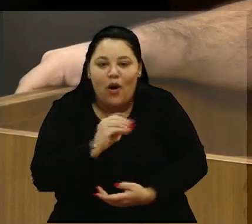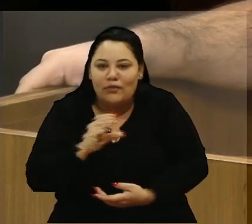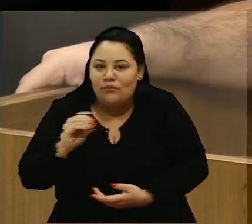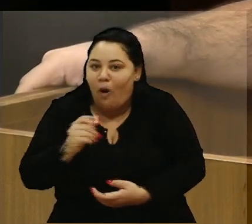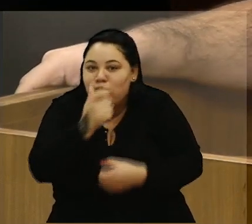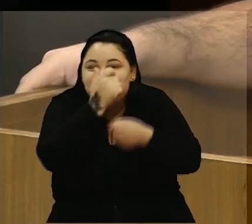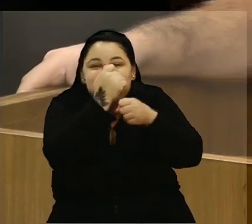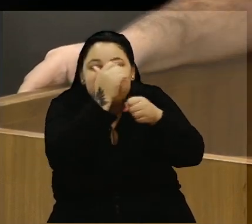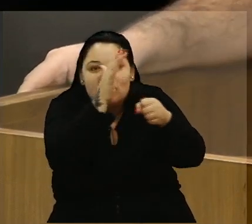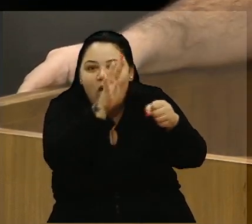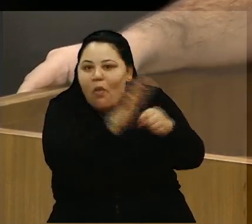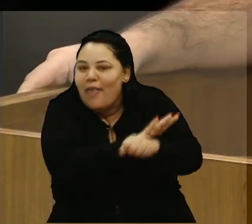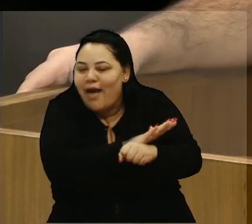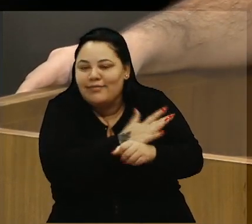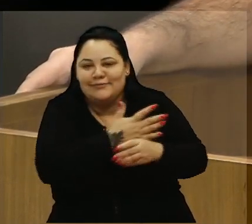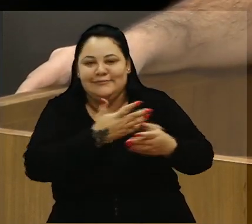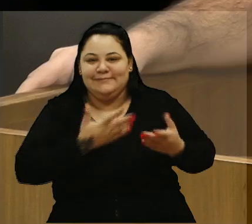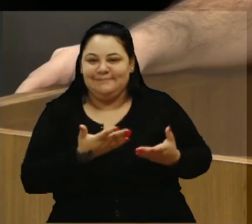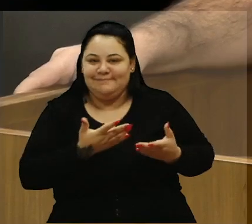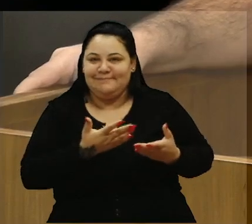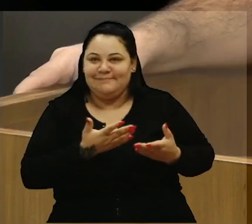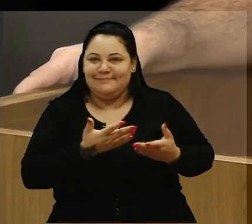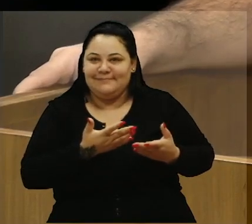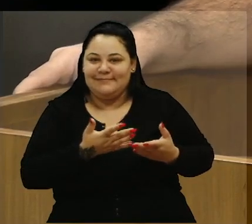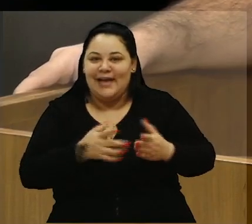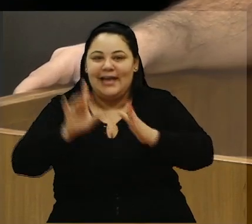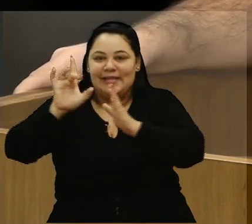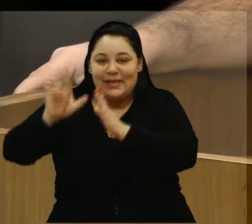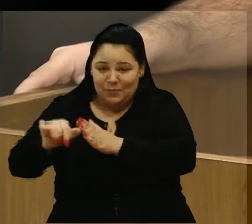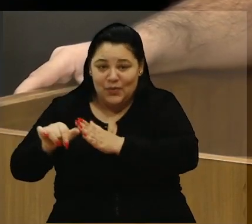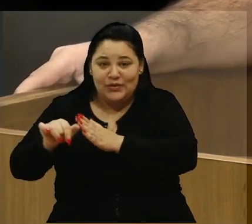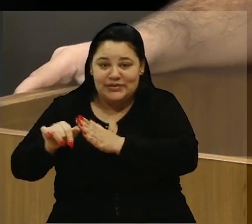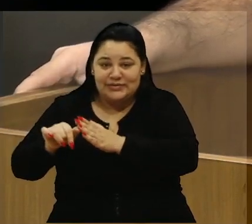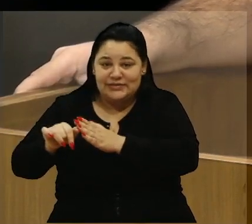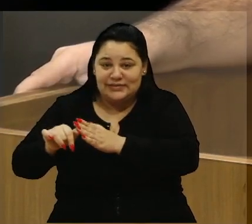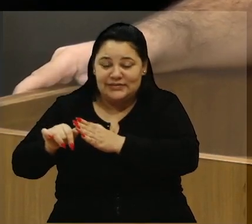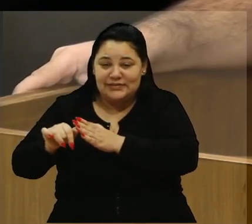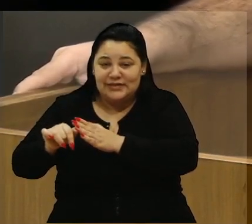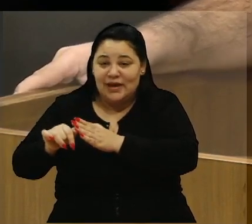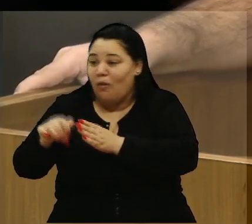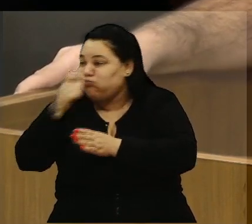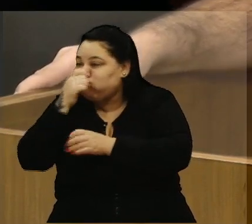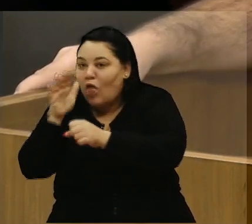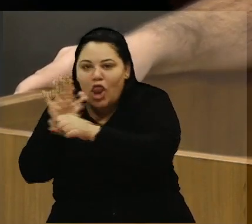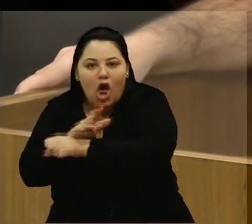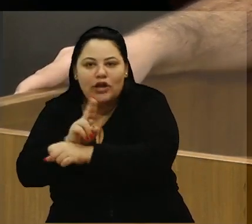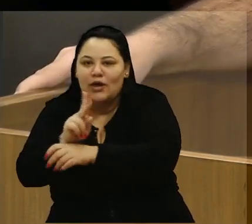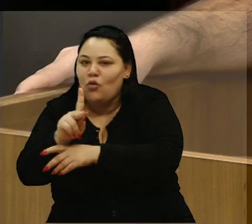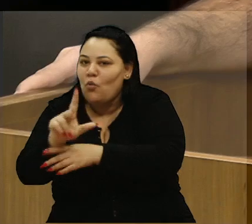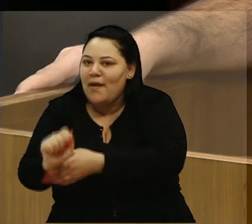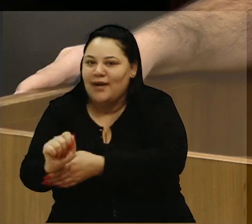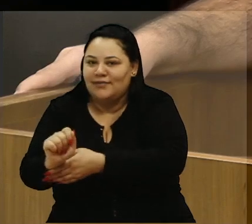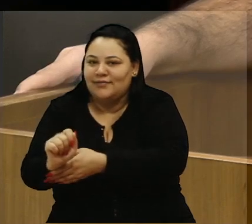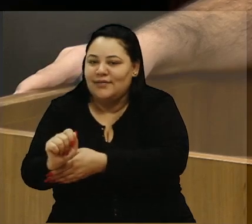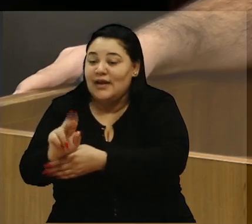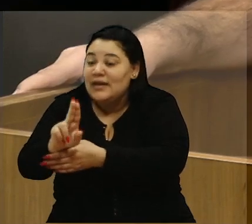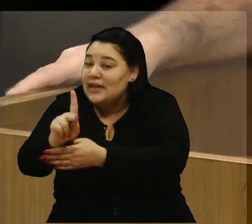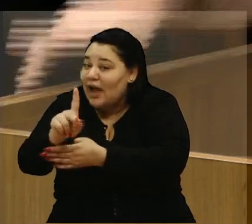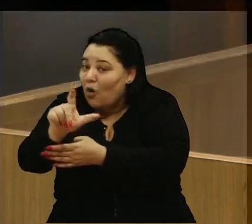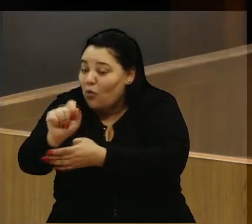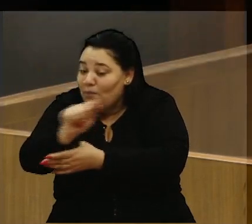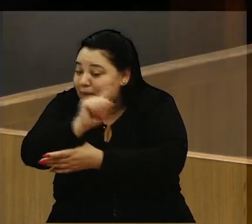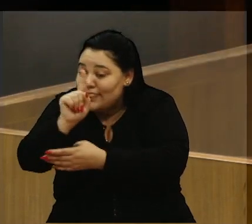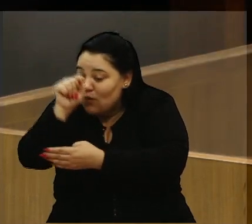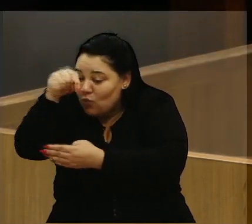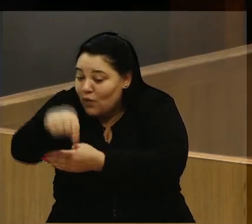sabe. Aí superlota a média complexidade. E a UPA não é o local para atendimento